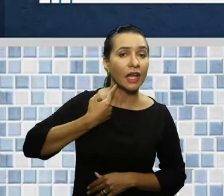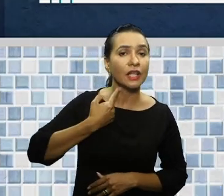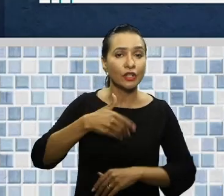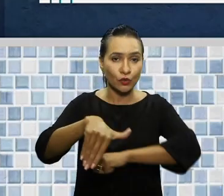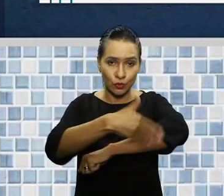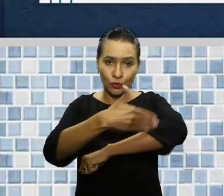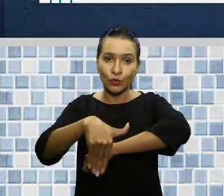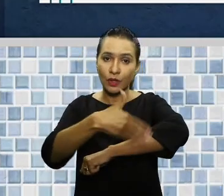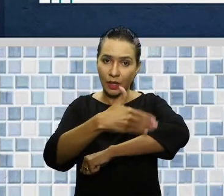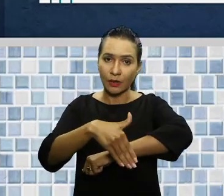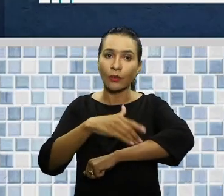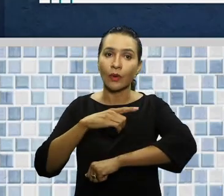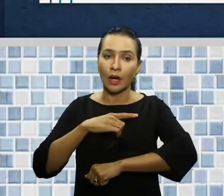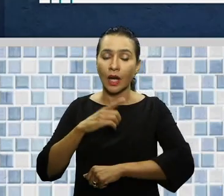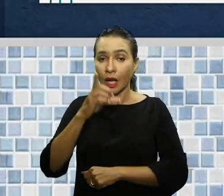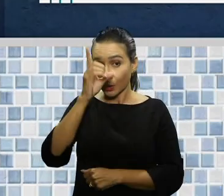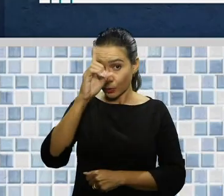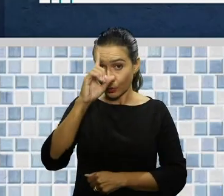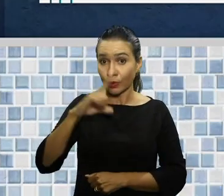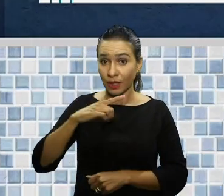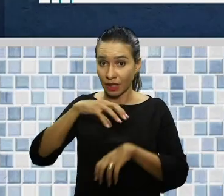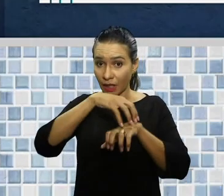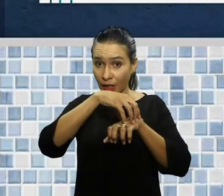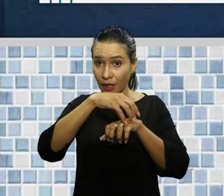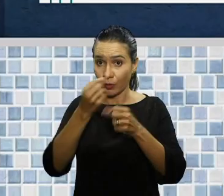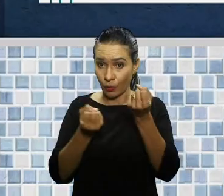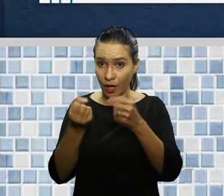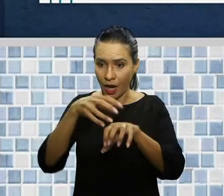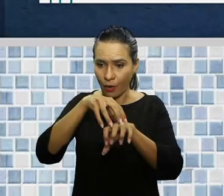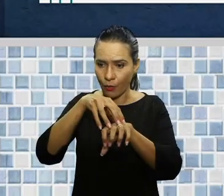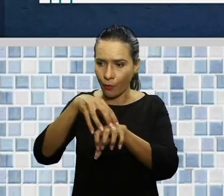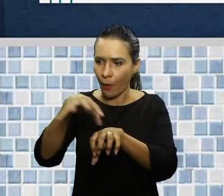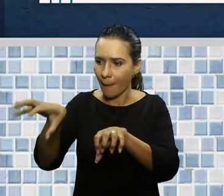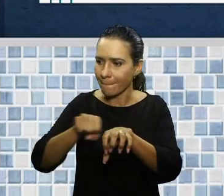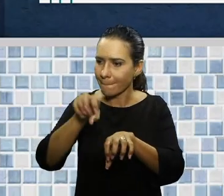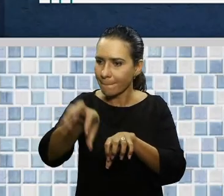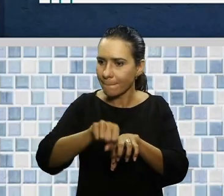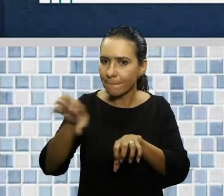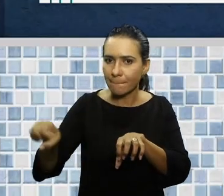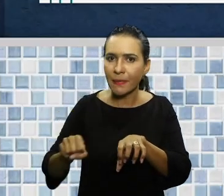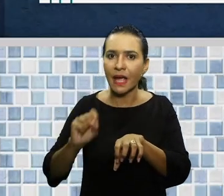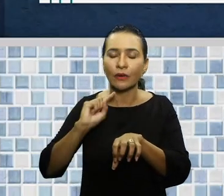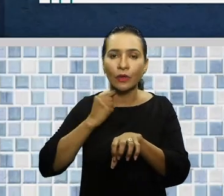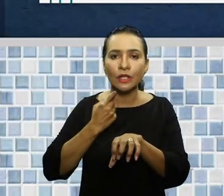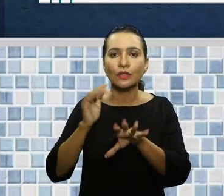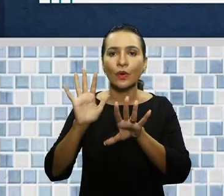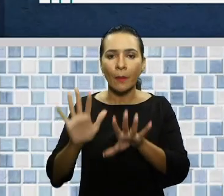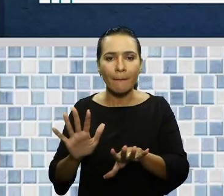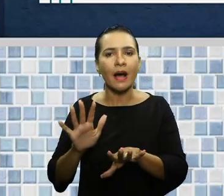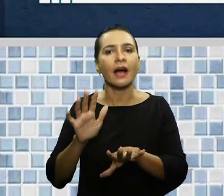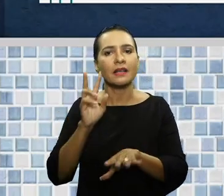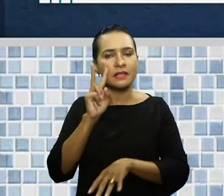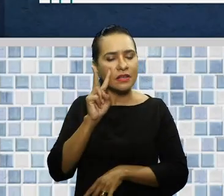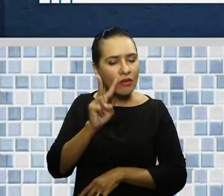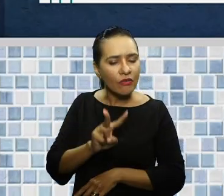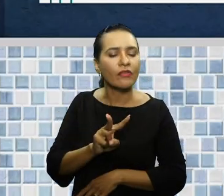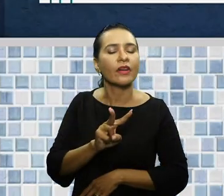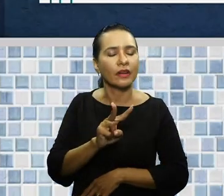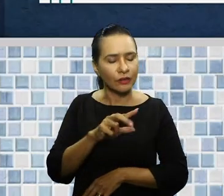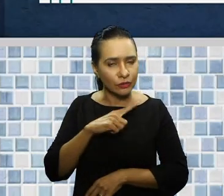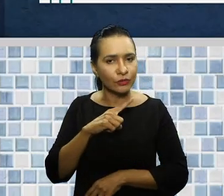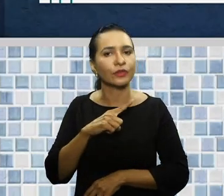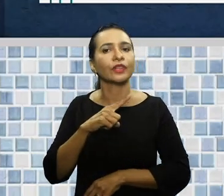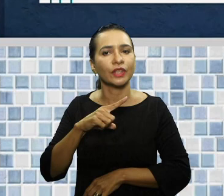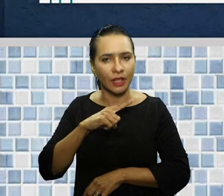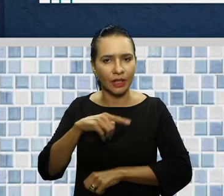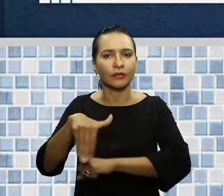rua onde eu moro, uma coleta de lixo que passa todos os dias, mas nos canteiros das ruas principais a gente ainda